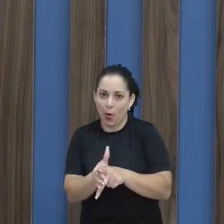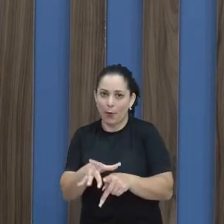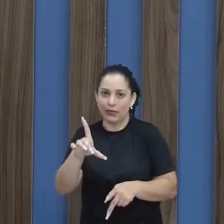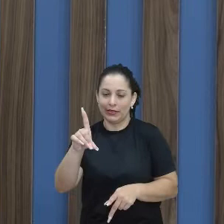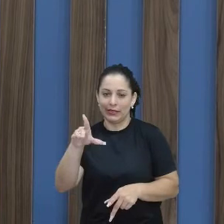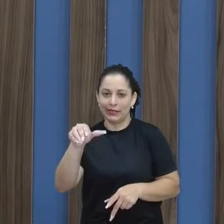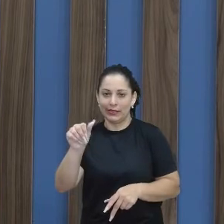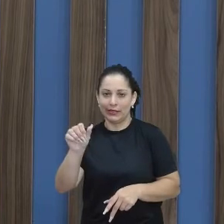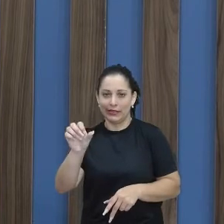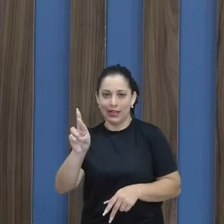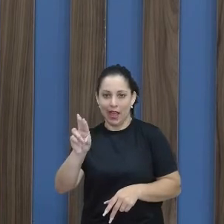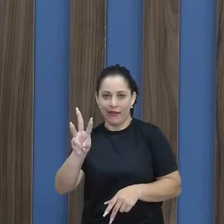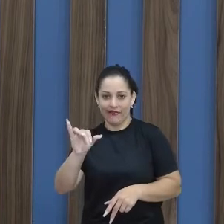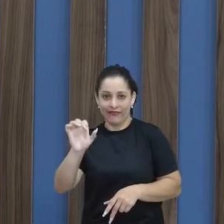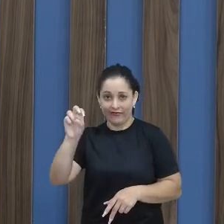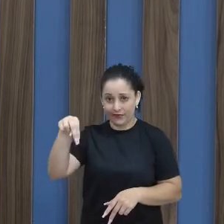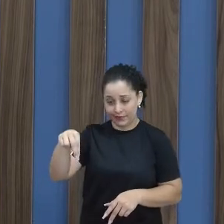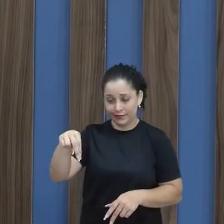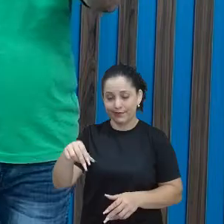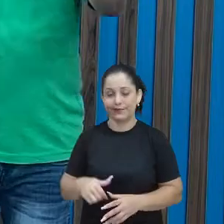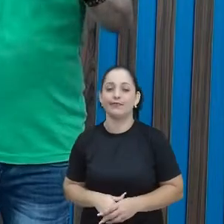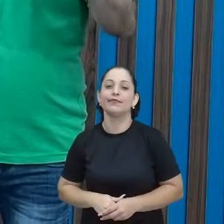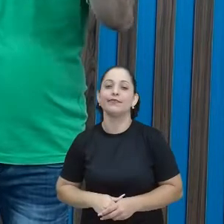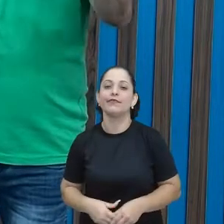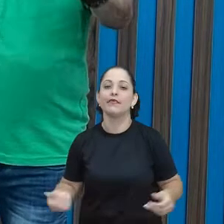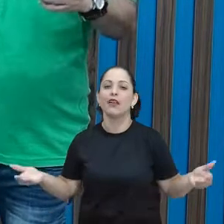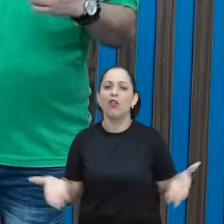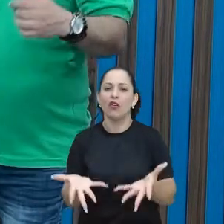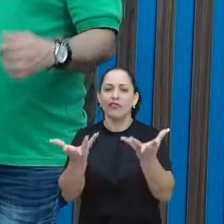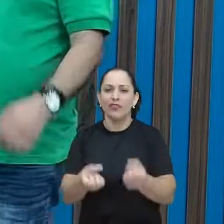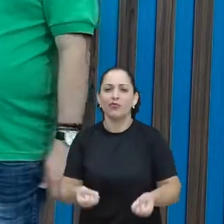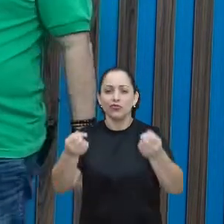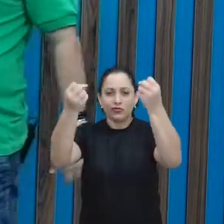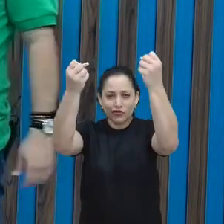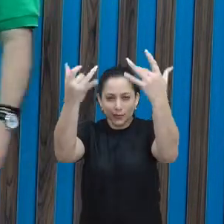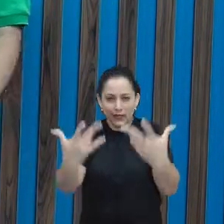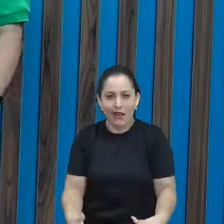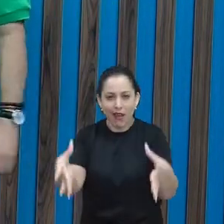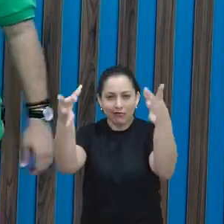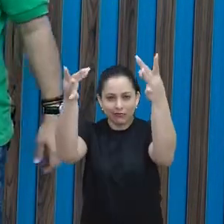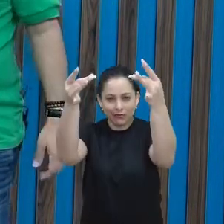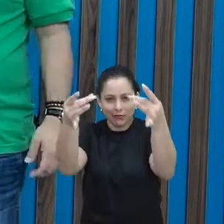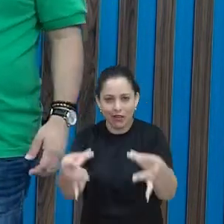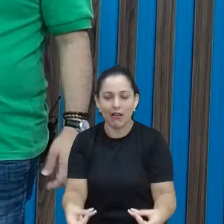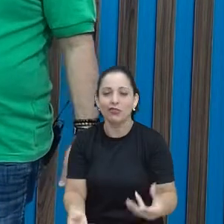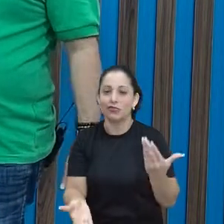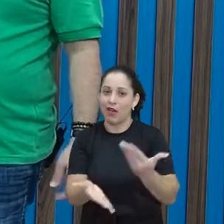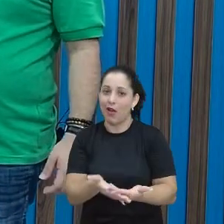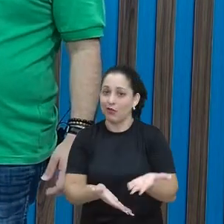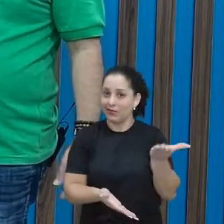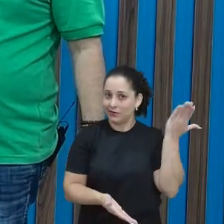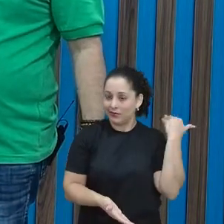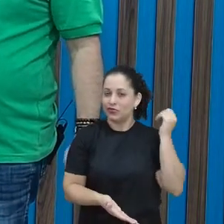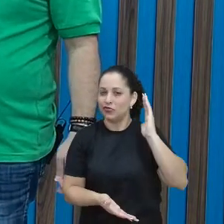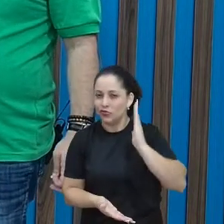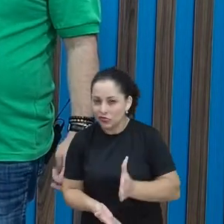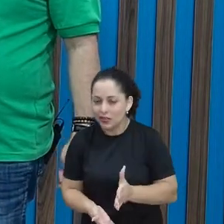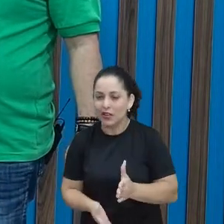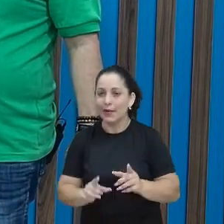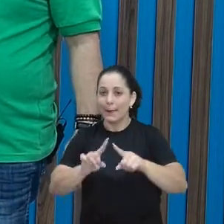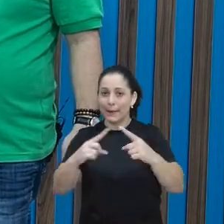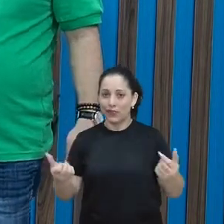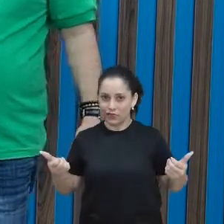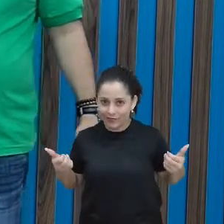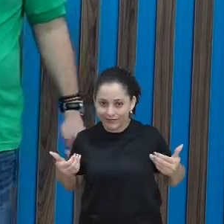né? Exatamente. Então, vejam, vamos aí detalhar, a gente começou a falar disso na aula passada, mas vamos detalhar, né, um pouquinho